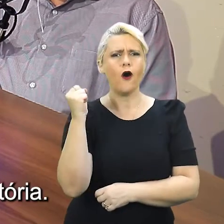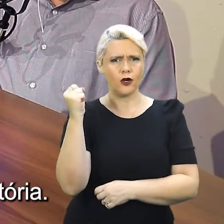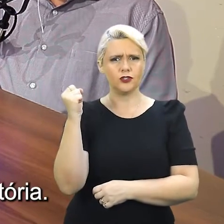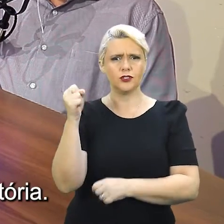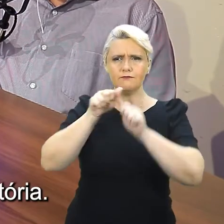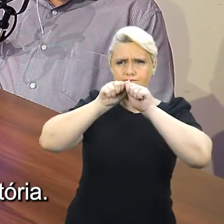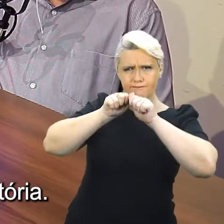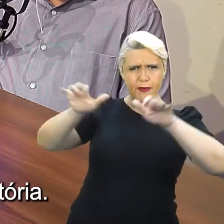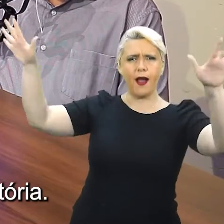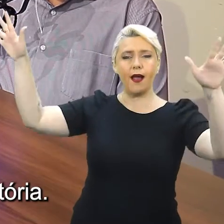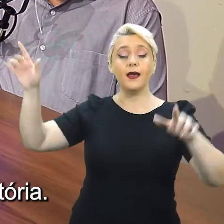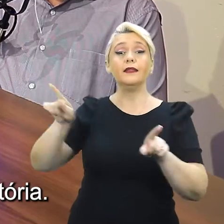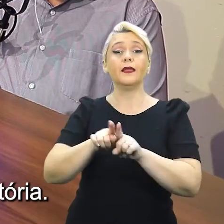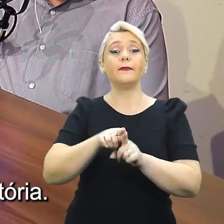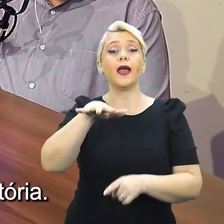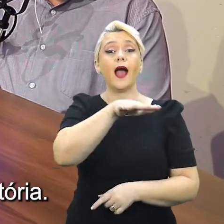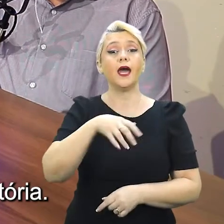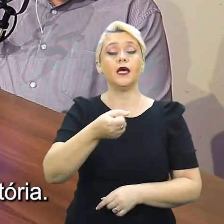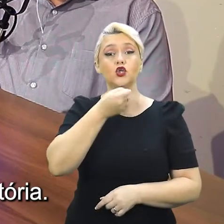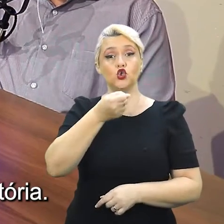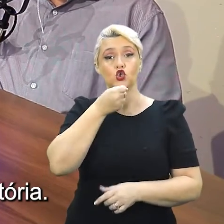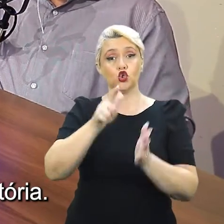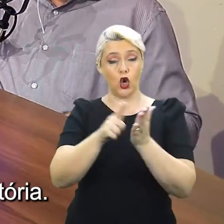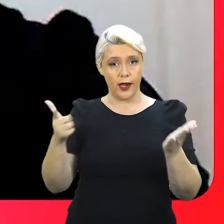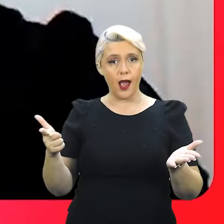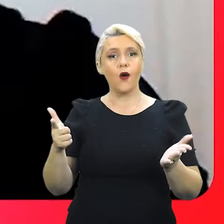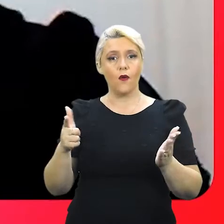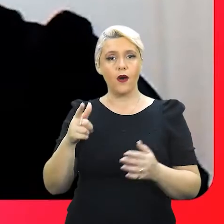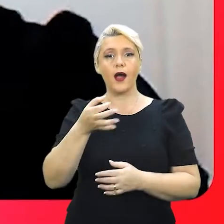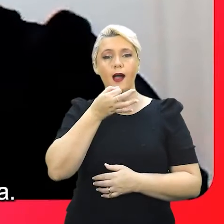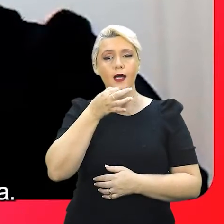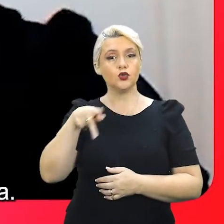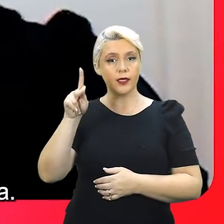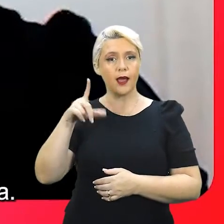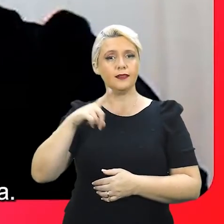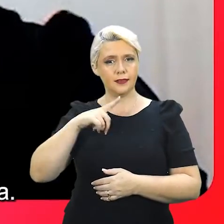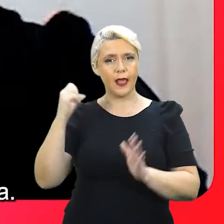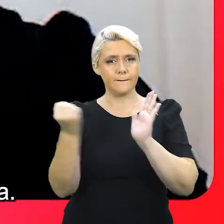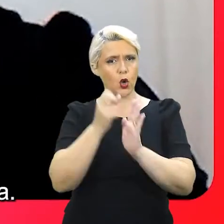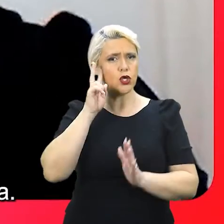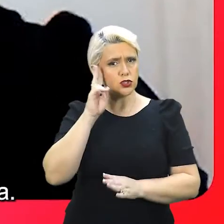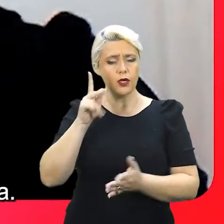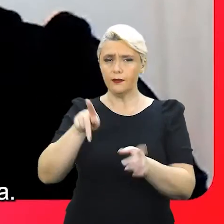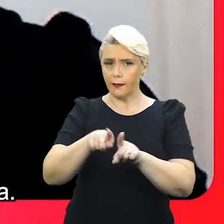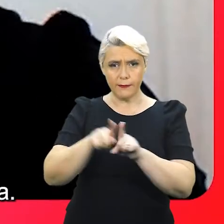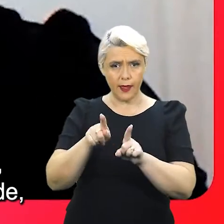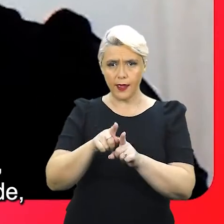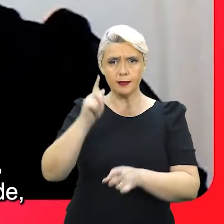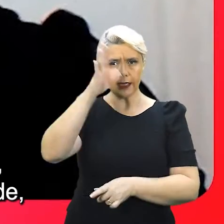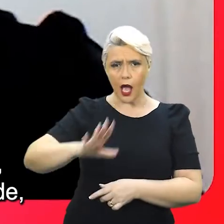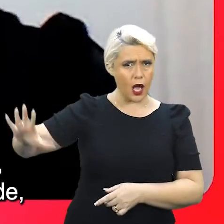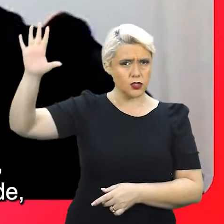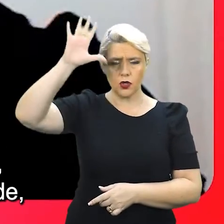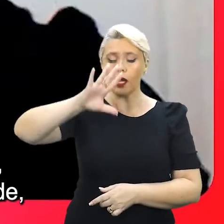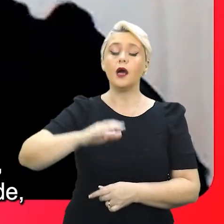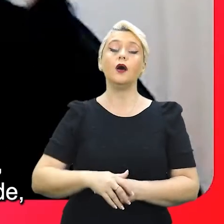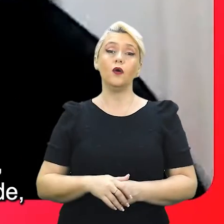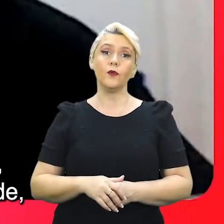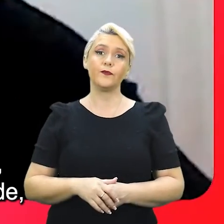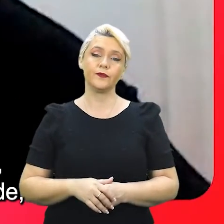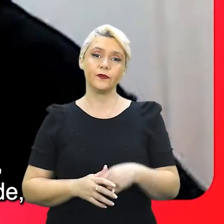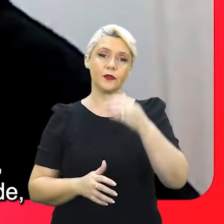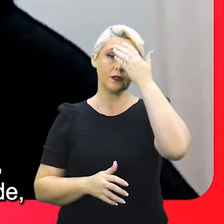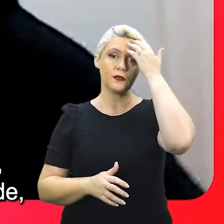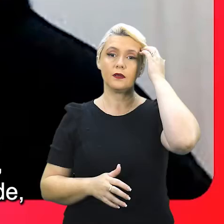potência. E ela, no jornalismo, a Rádio K do Brasil fez história, sem nenhuma dúvida, nacionalmente.